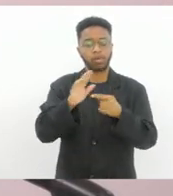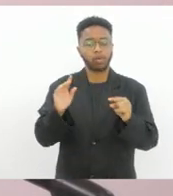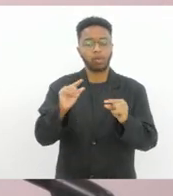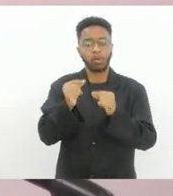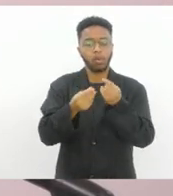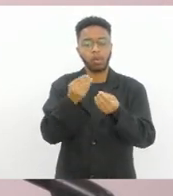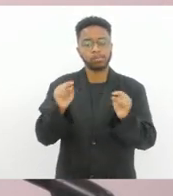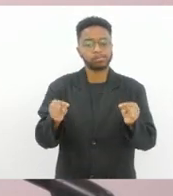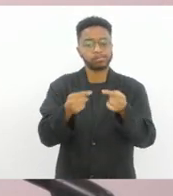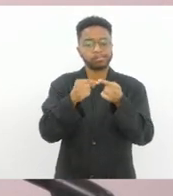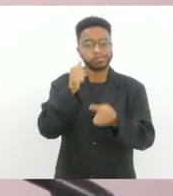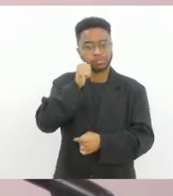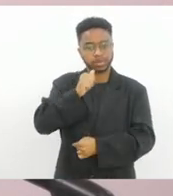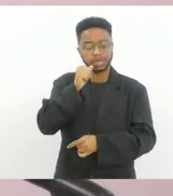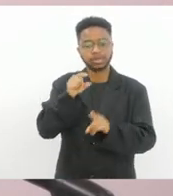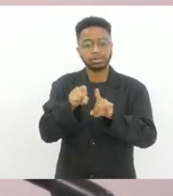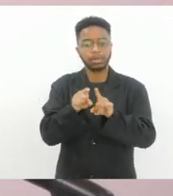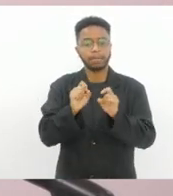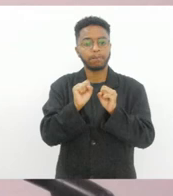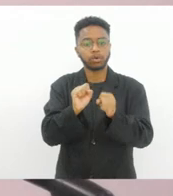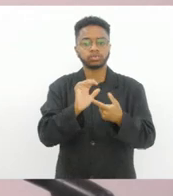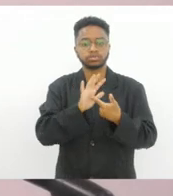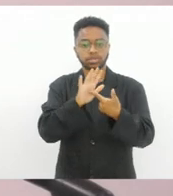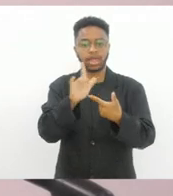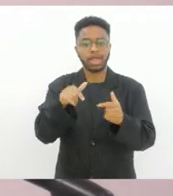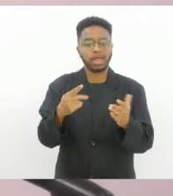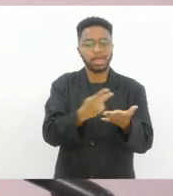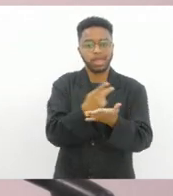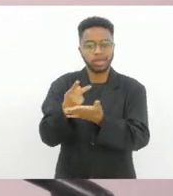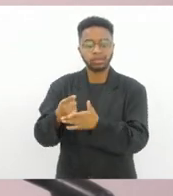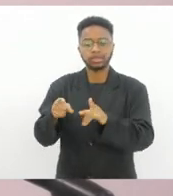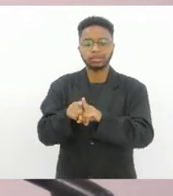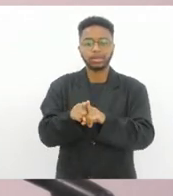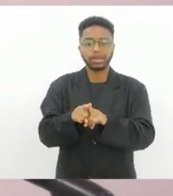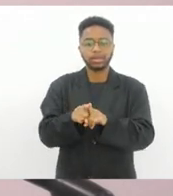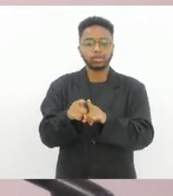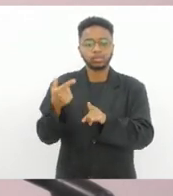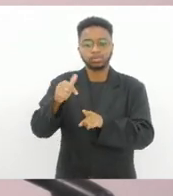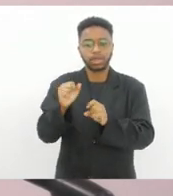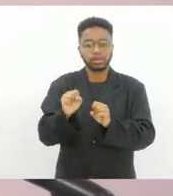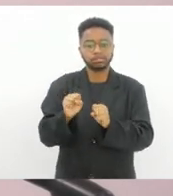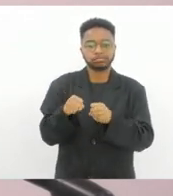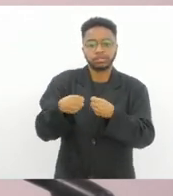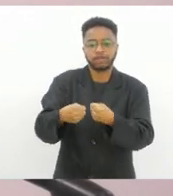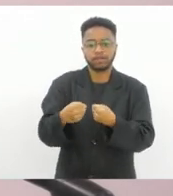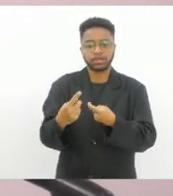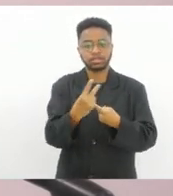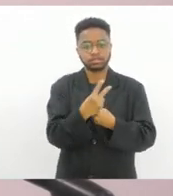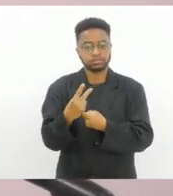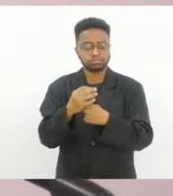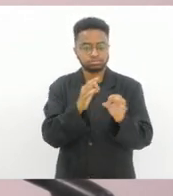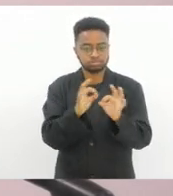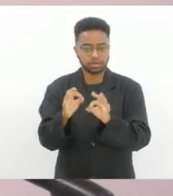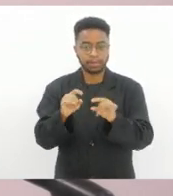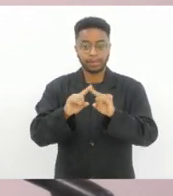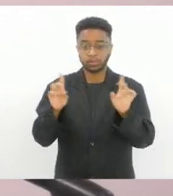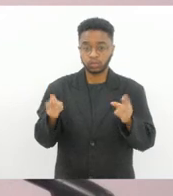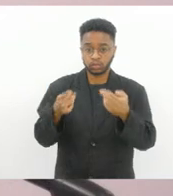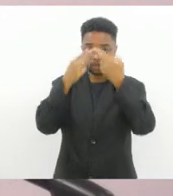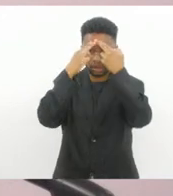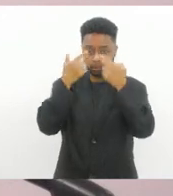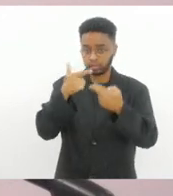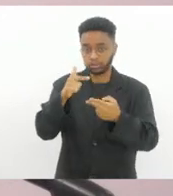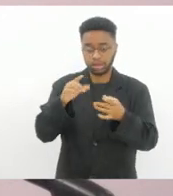que pode ser considerada uma infração e que deverá ficar sem defesa, esse trauma não fazia parte